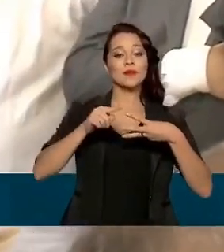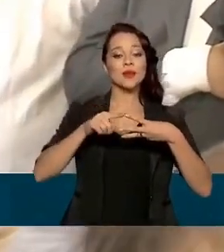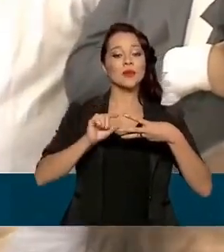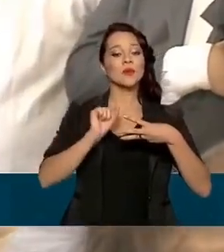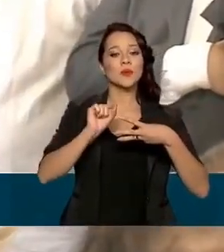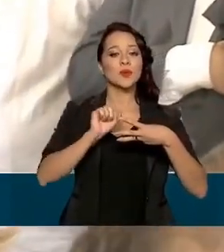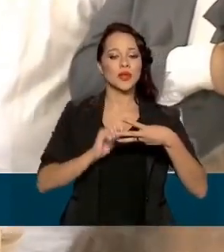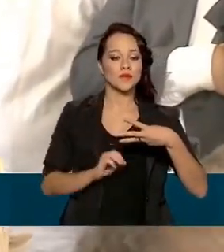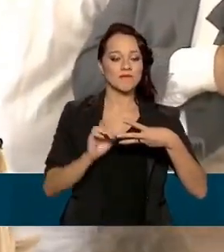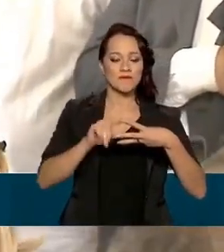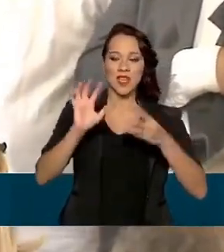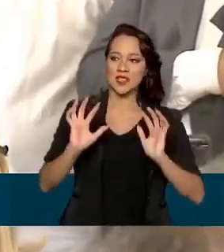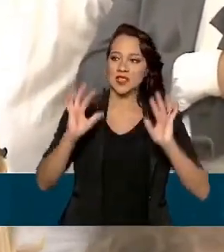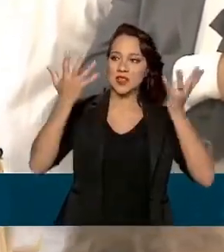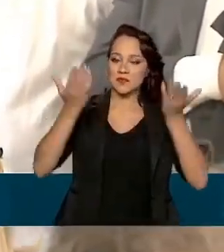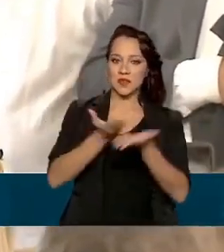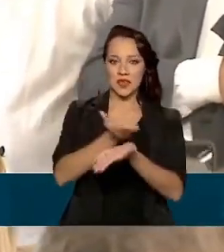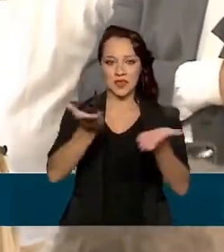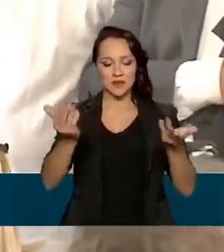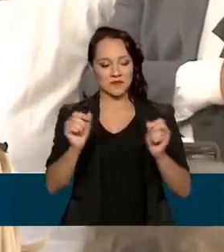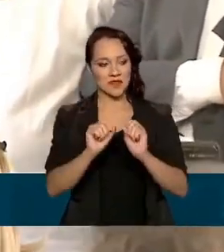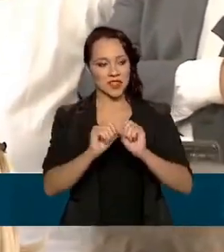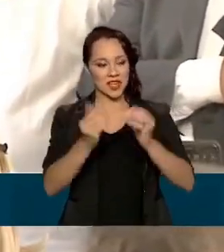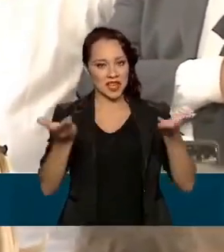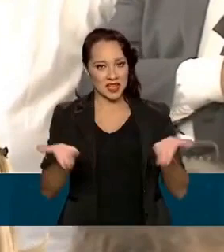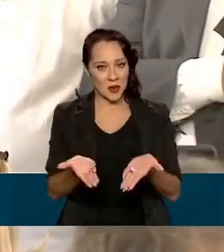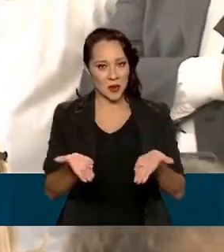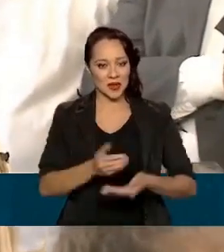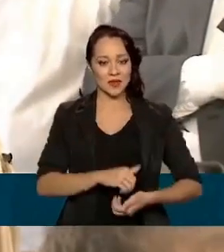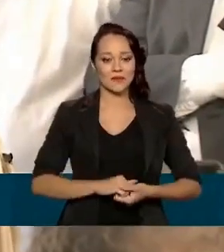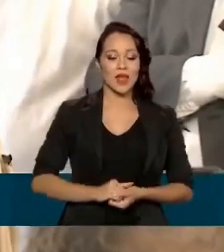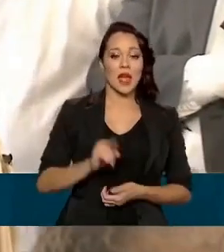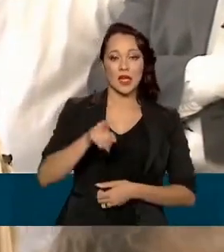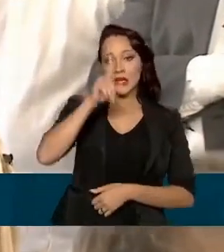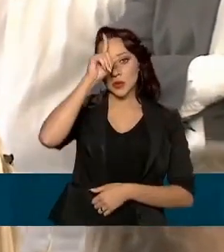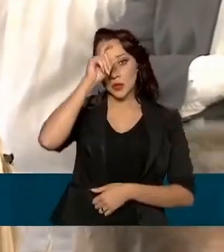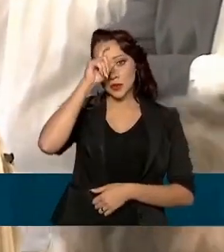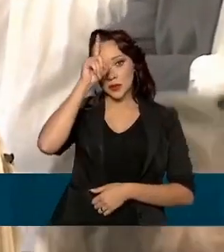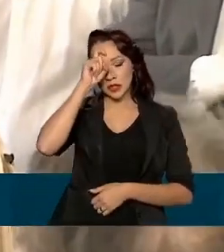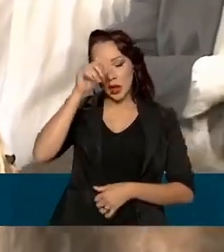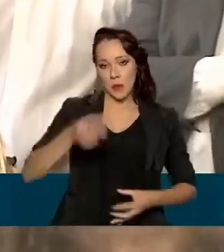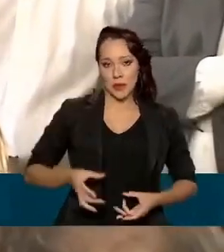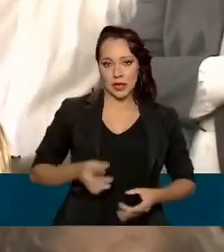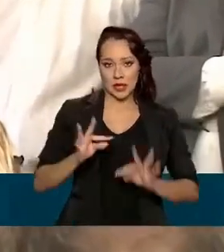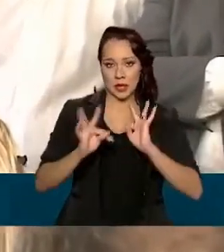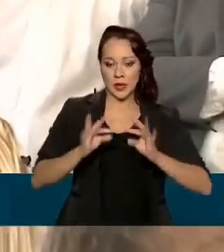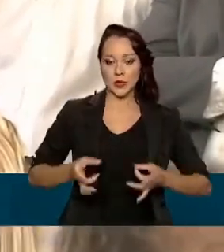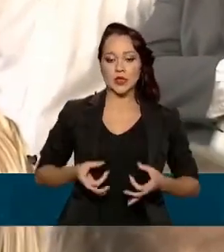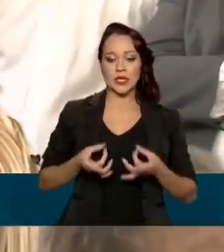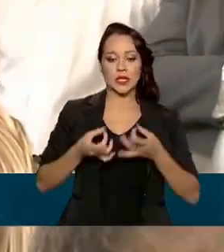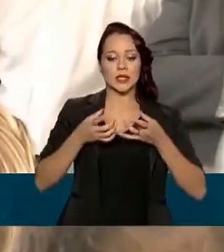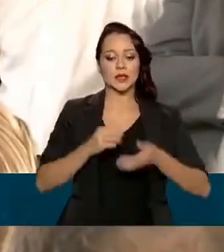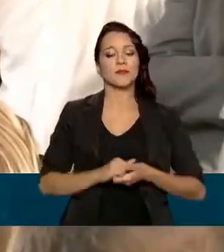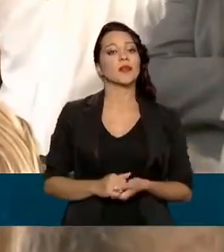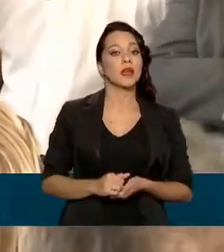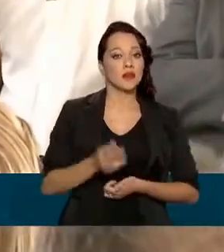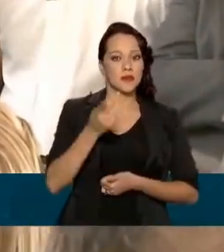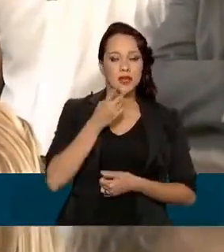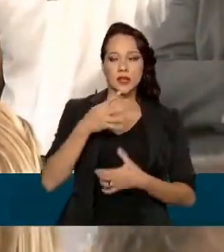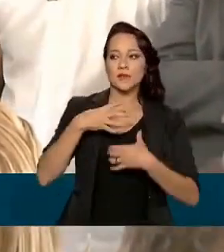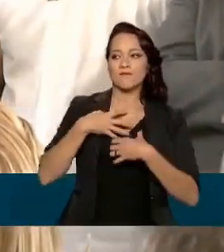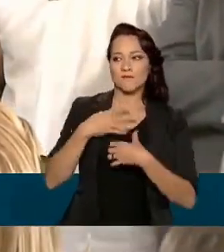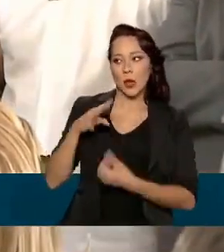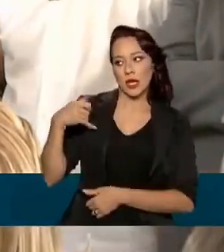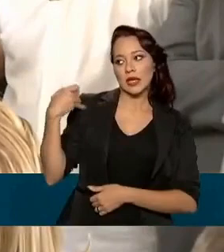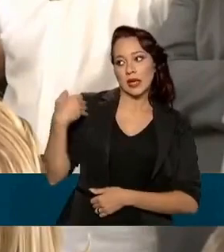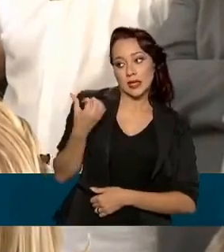obviamente, esse evento que estamos realizando aqui no Hospital para Oncologia. Dizer a você que eu estou com